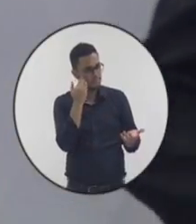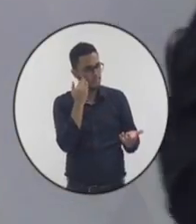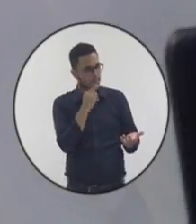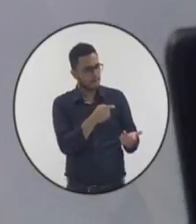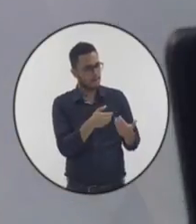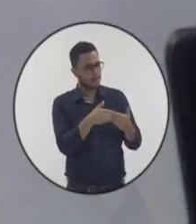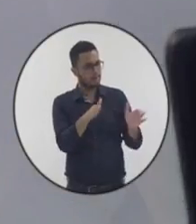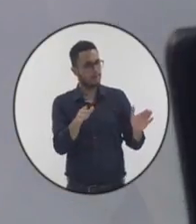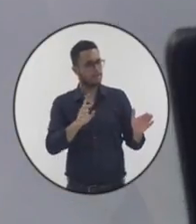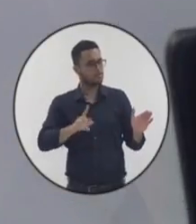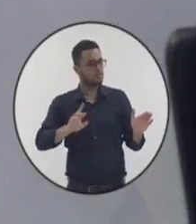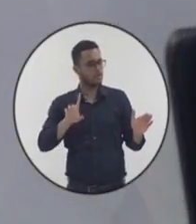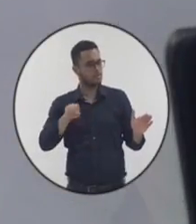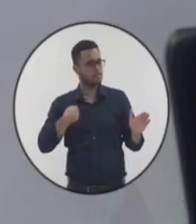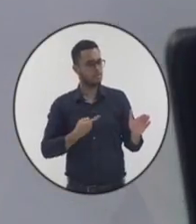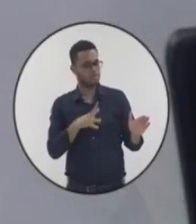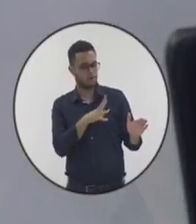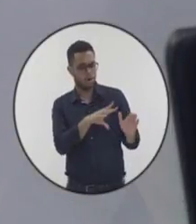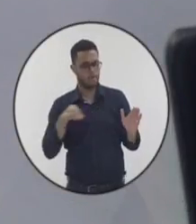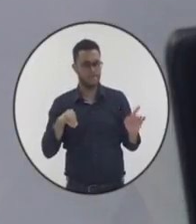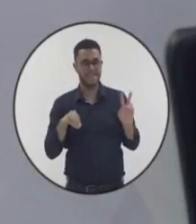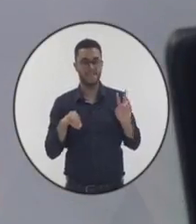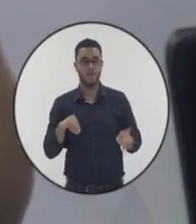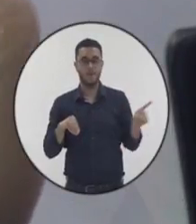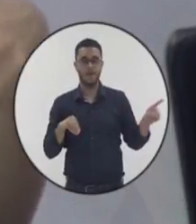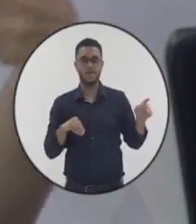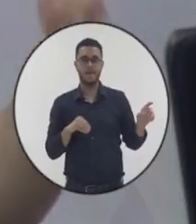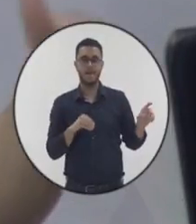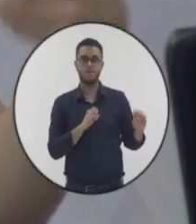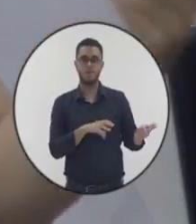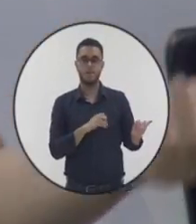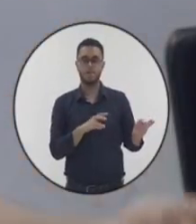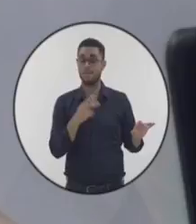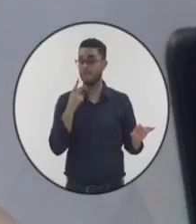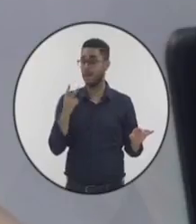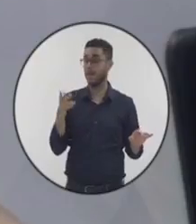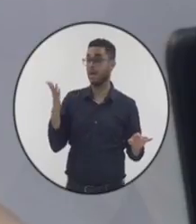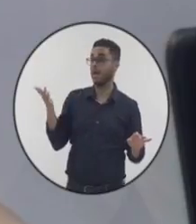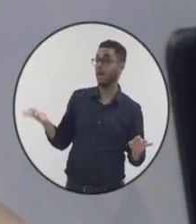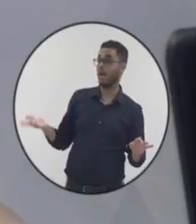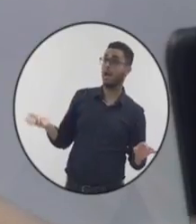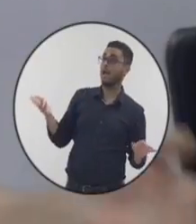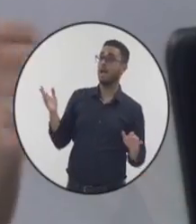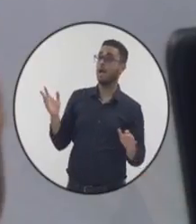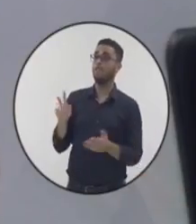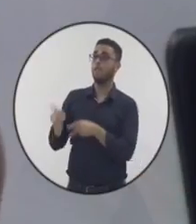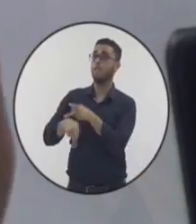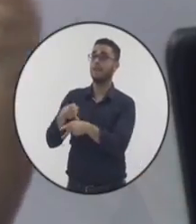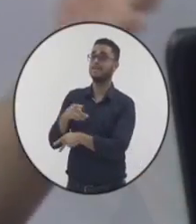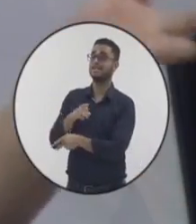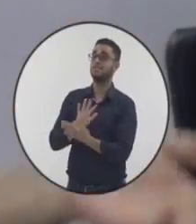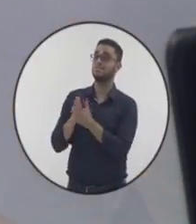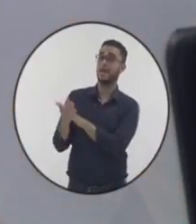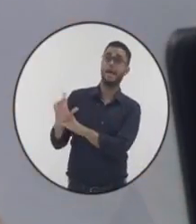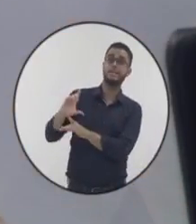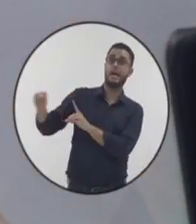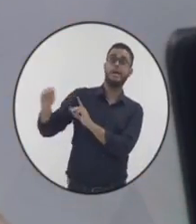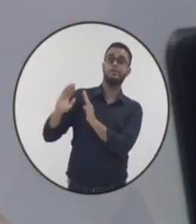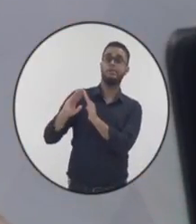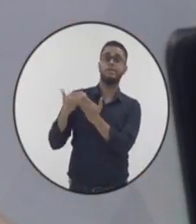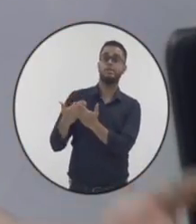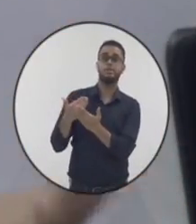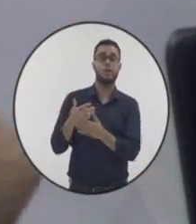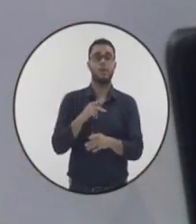não reproduzir esse discurso que a gente faz na educação, né? A população trans evadiu-se da escola, a população trans não acessa